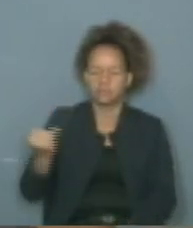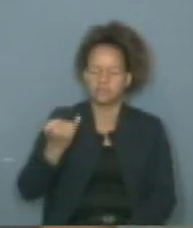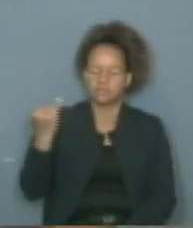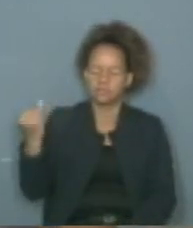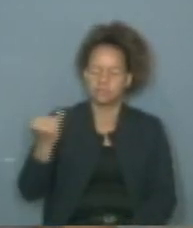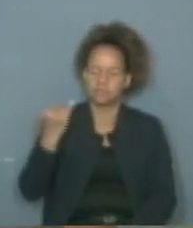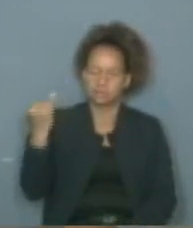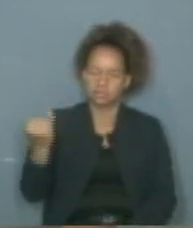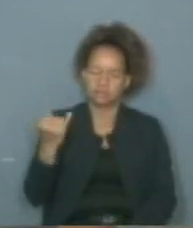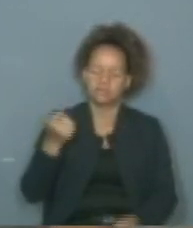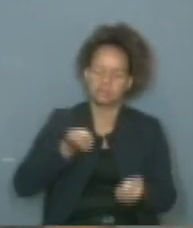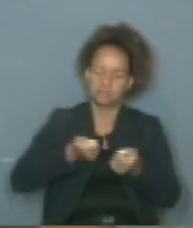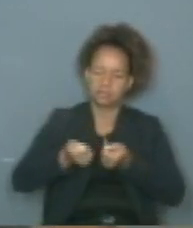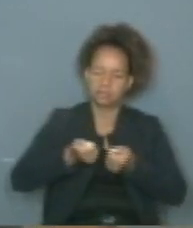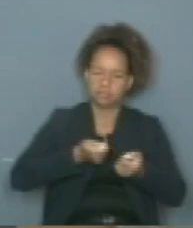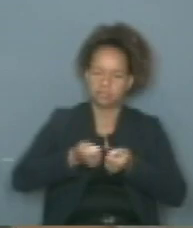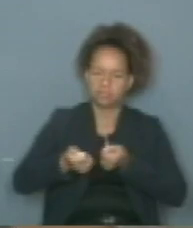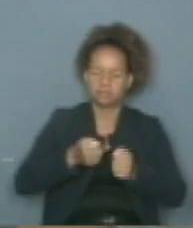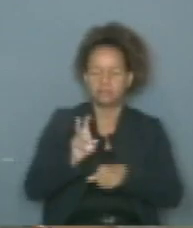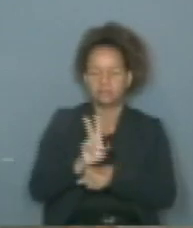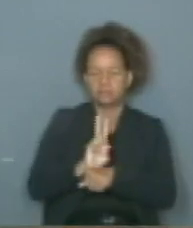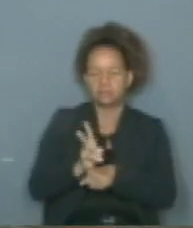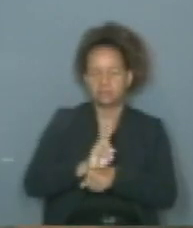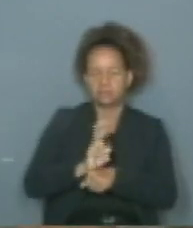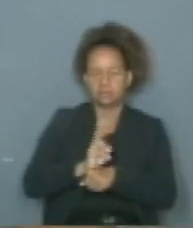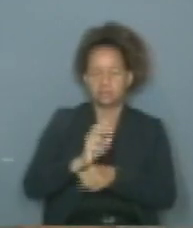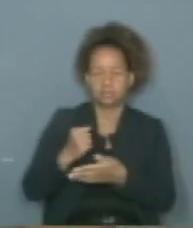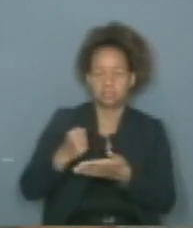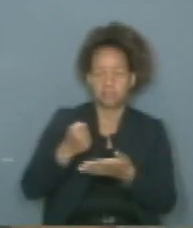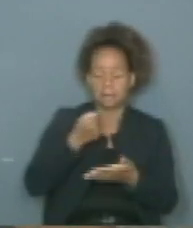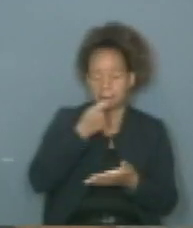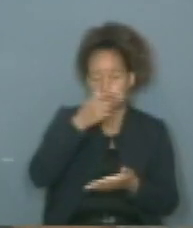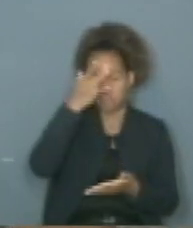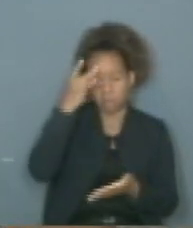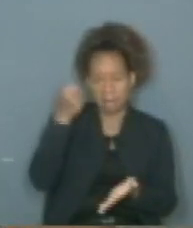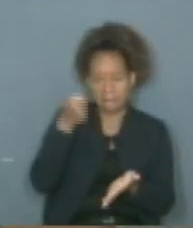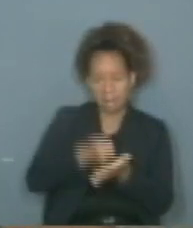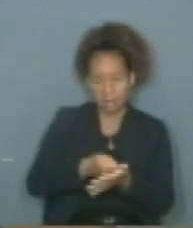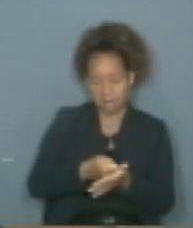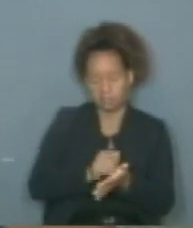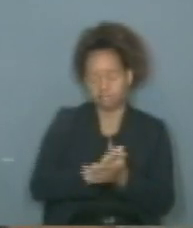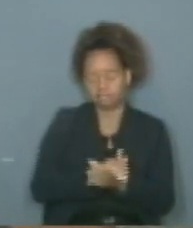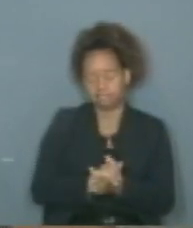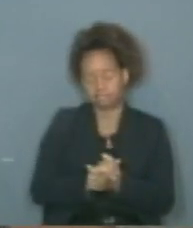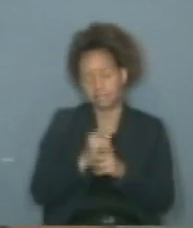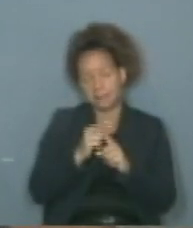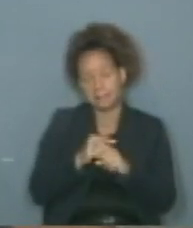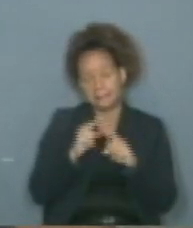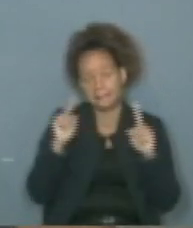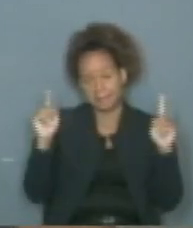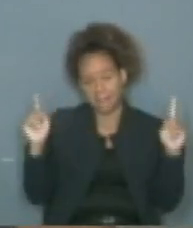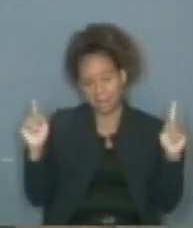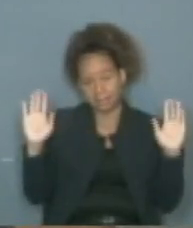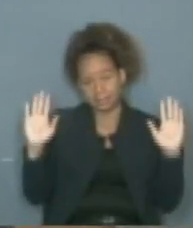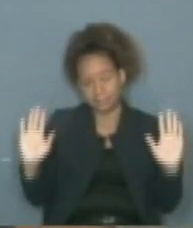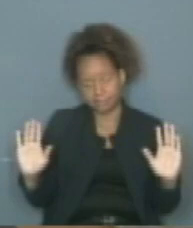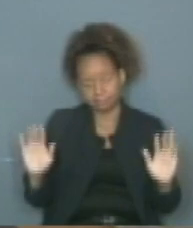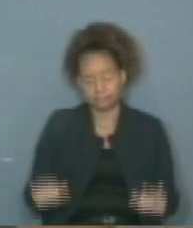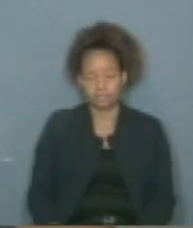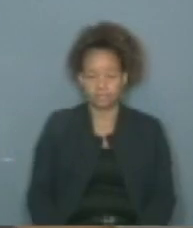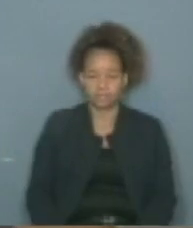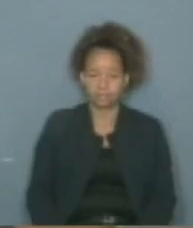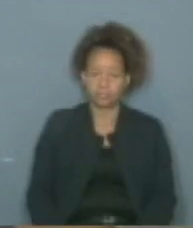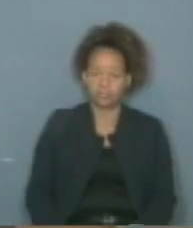importante para a regularização fiscal dos contribuintes, mas que, de certa forma,